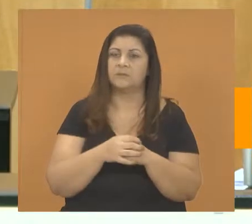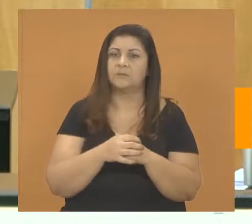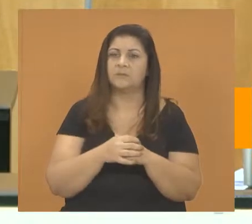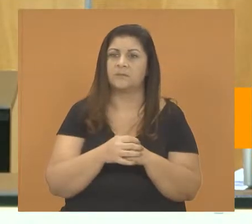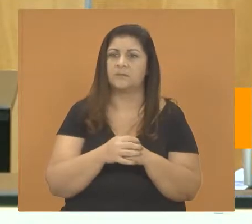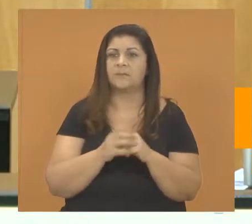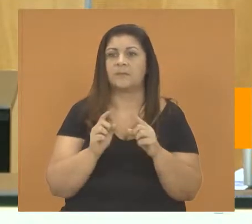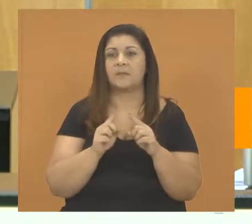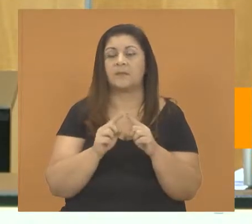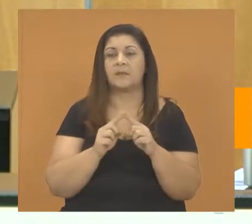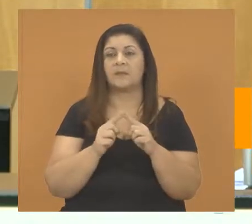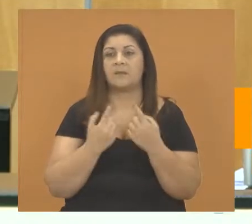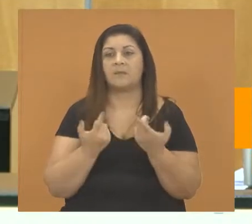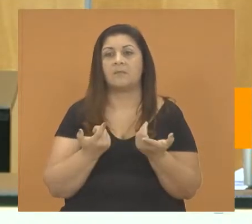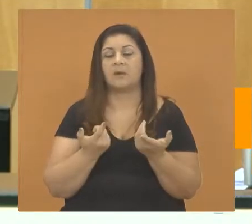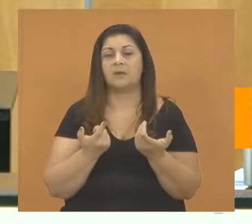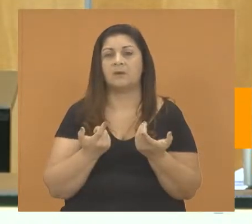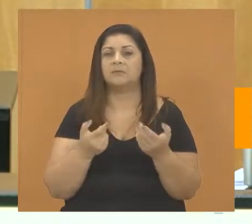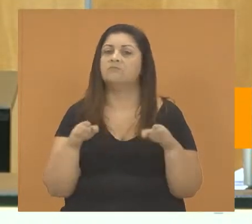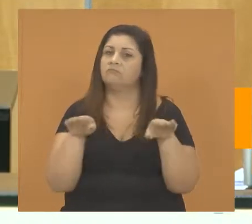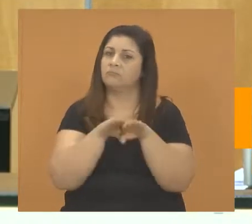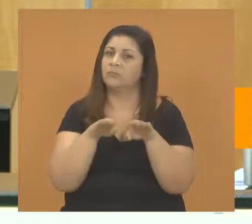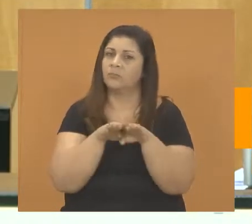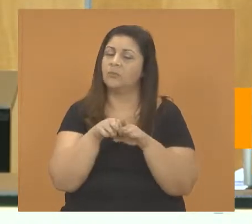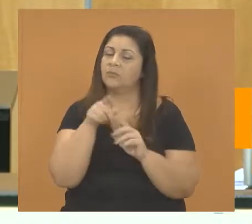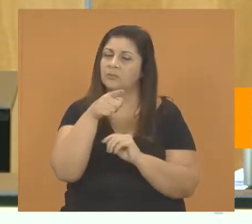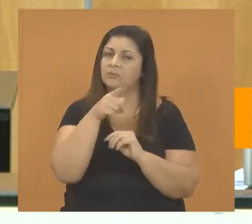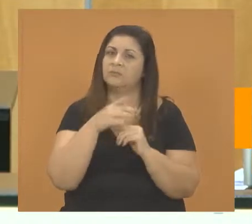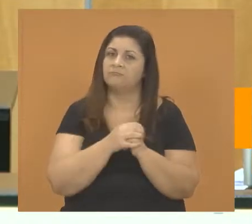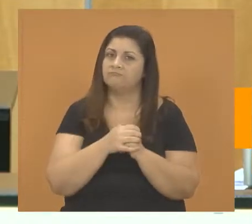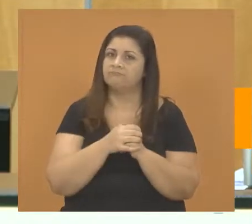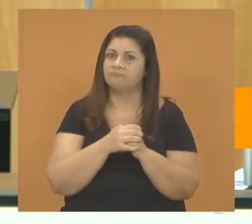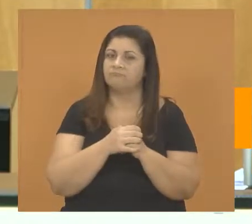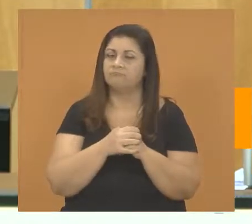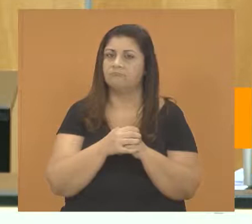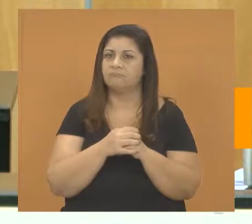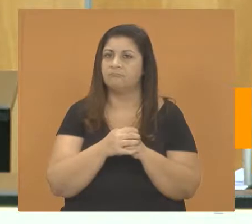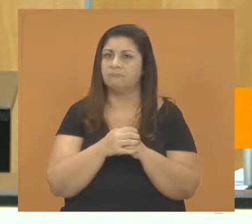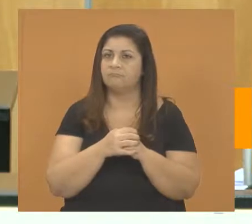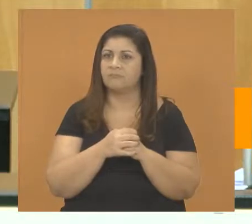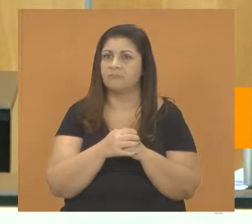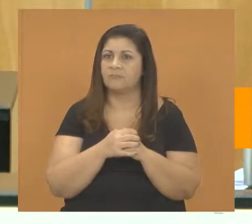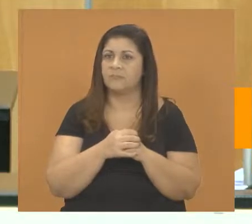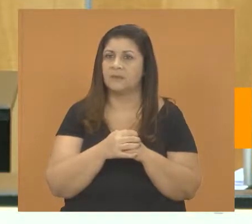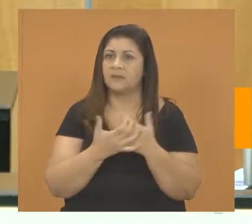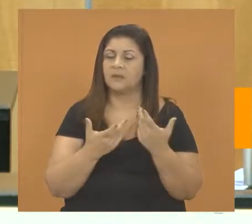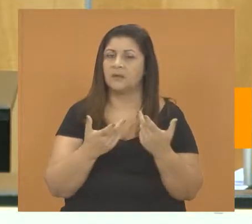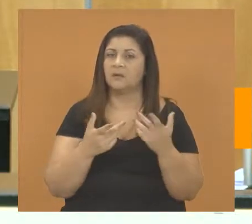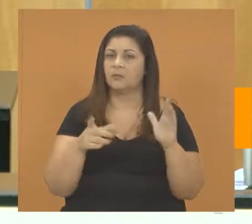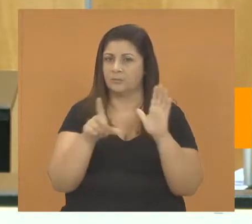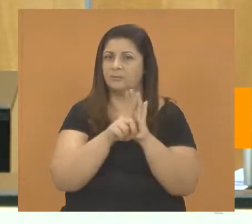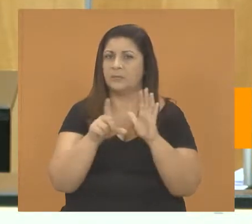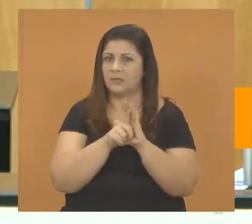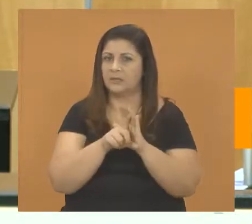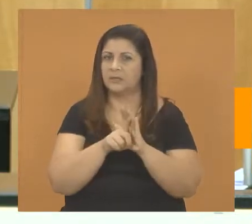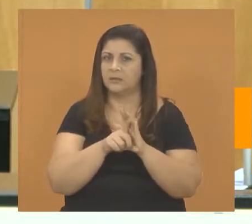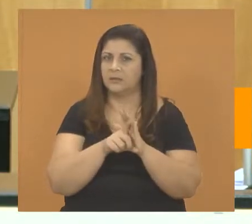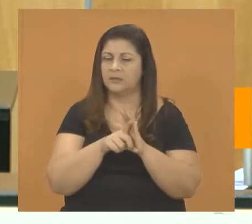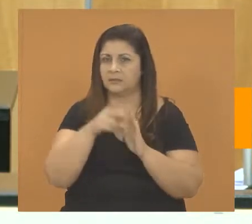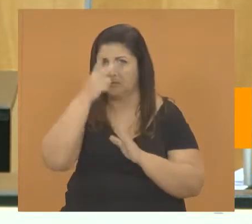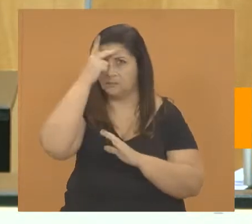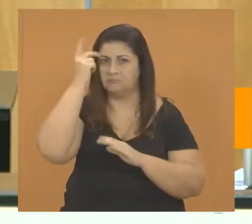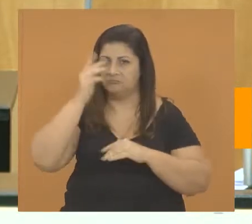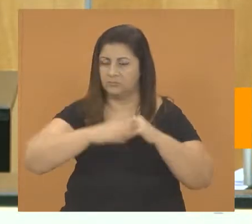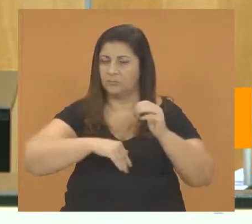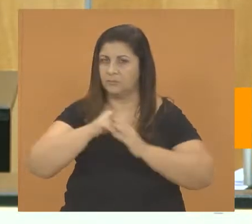mas assim agora eu concordo plenamente com você é sobre referente à o que você fala do estatuto do servidor no entanto eu acho que